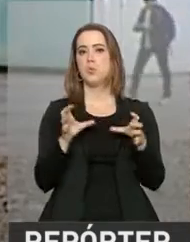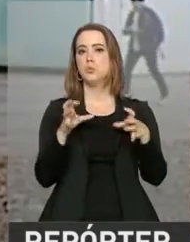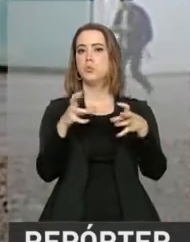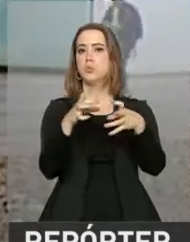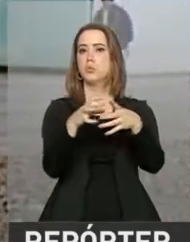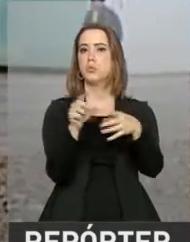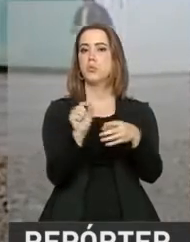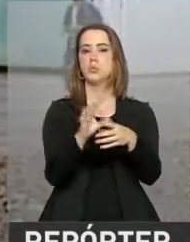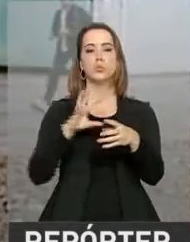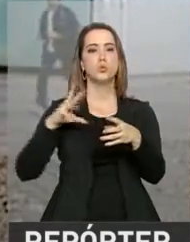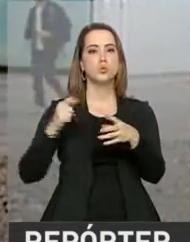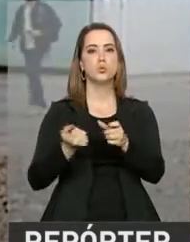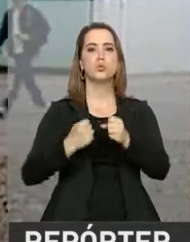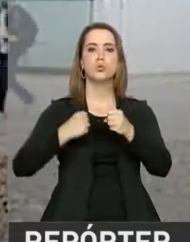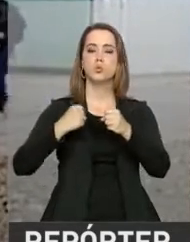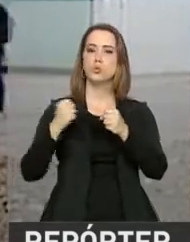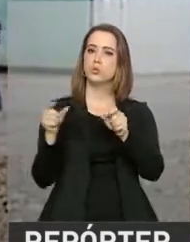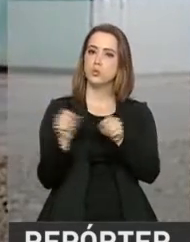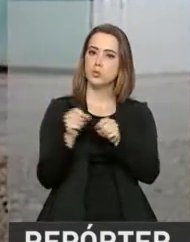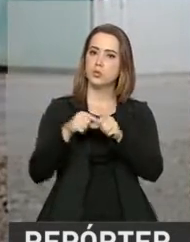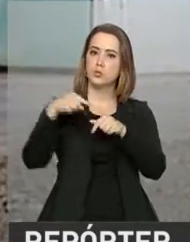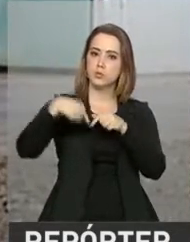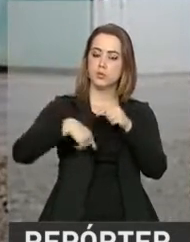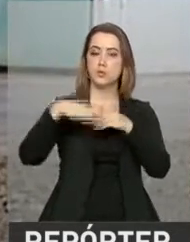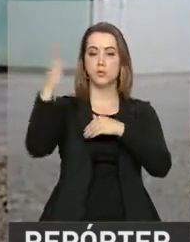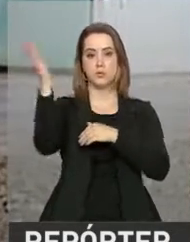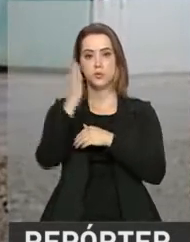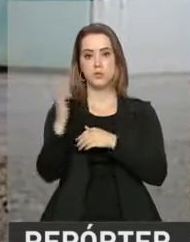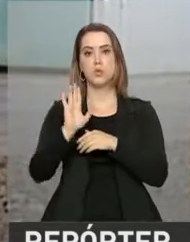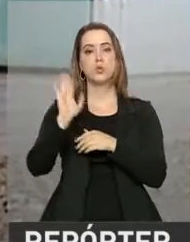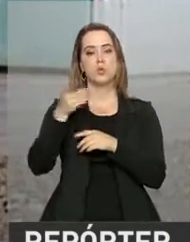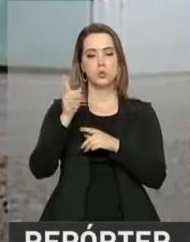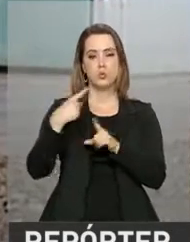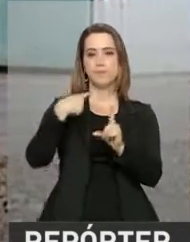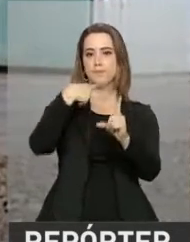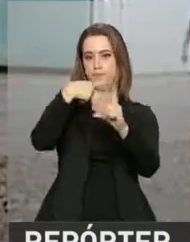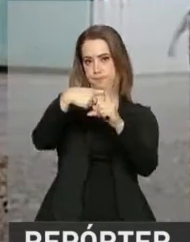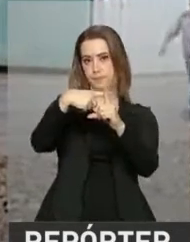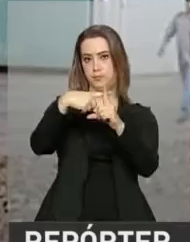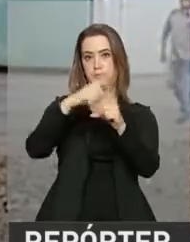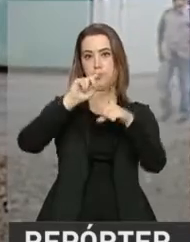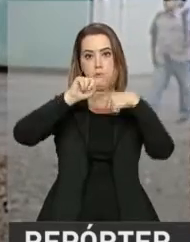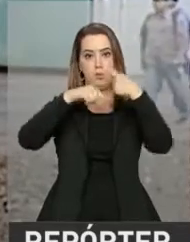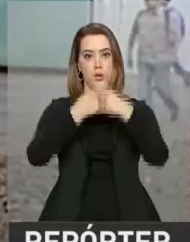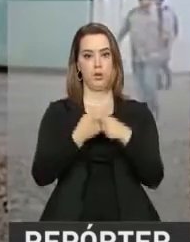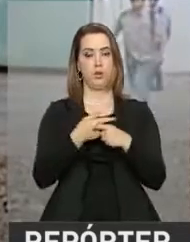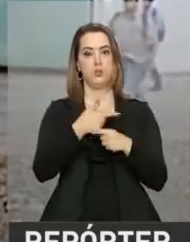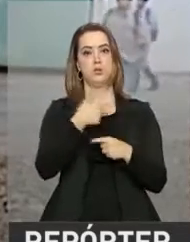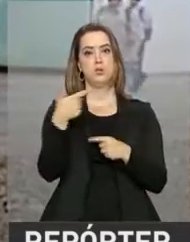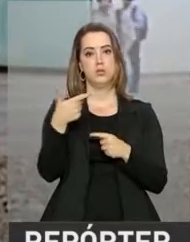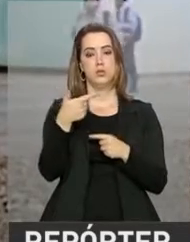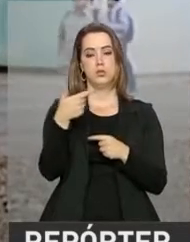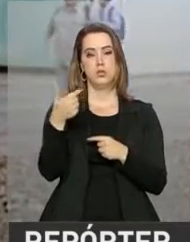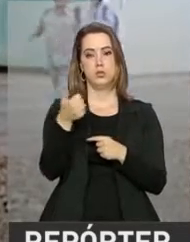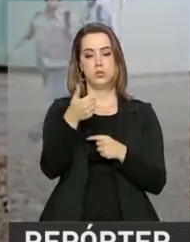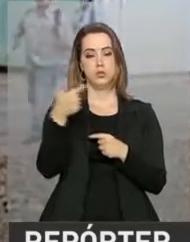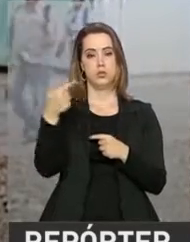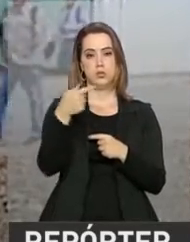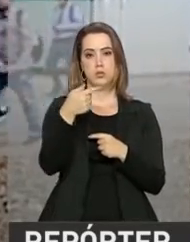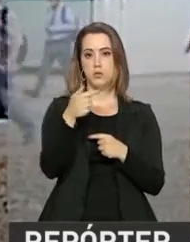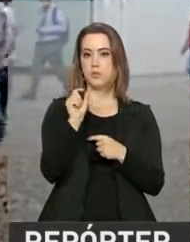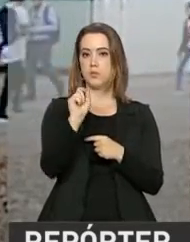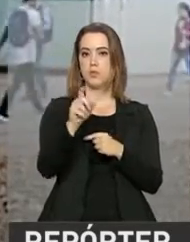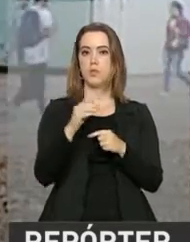produzidas pelo país, já vai estar em terreno positivo. E que em 2017, o que vai puxar o crescimento da